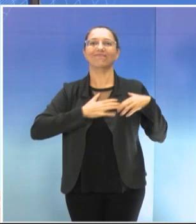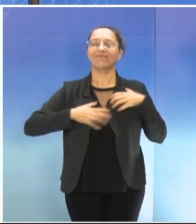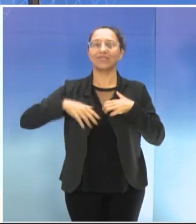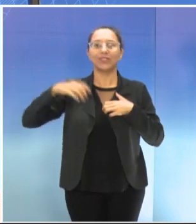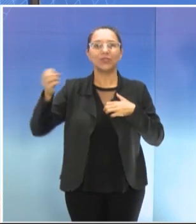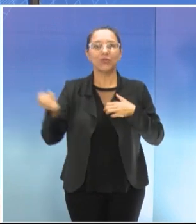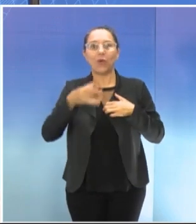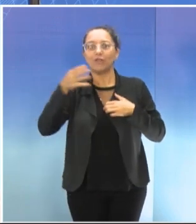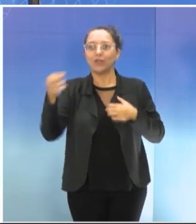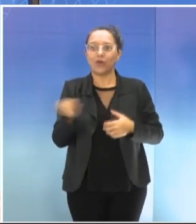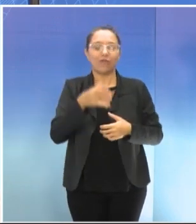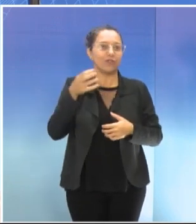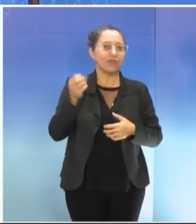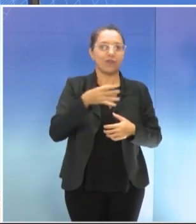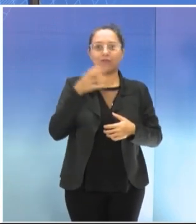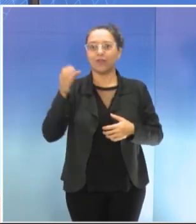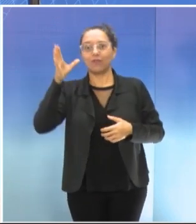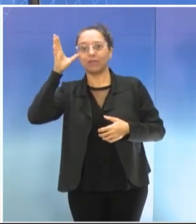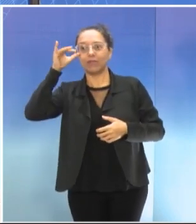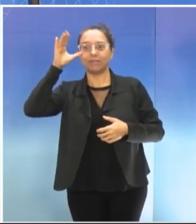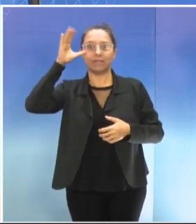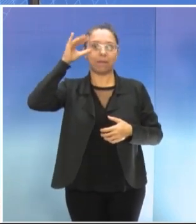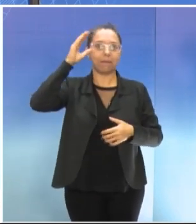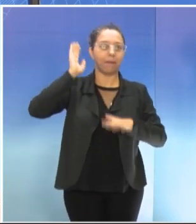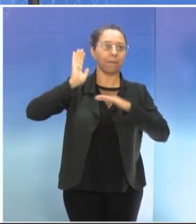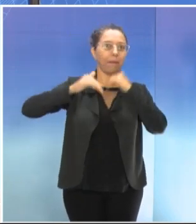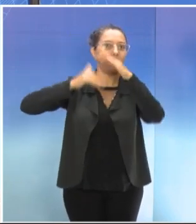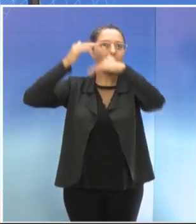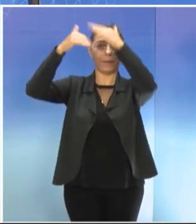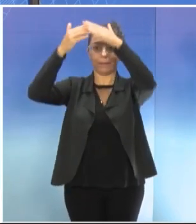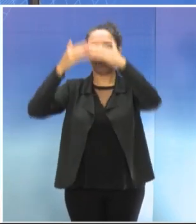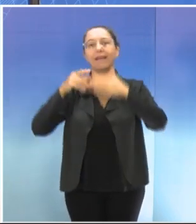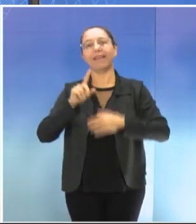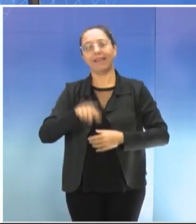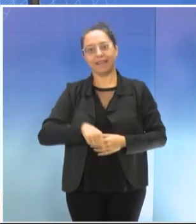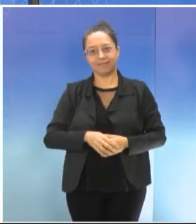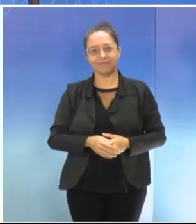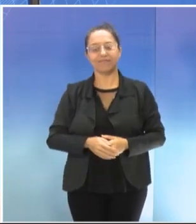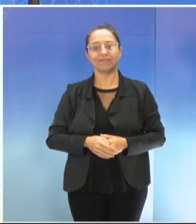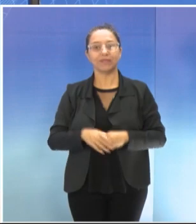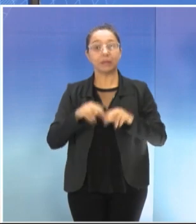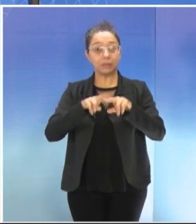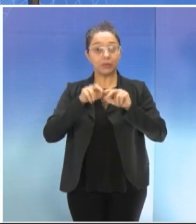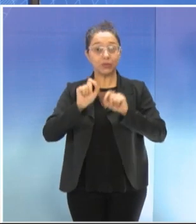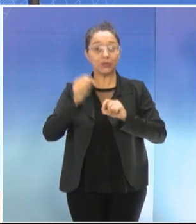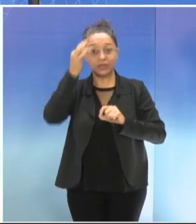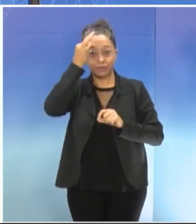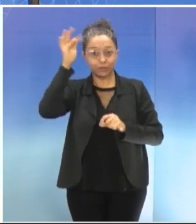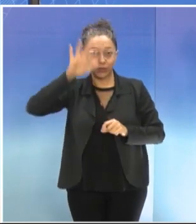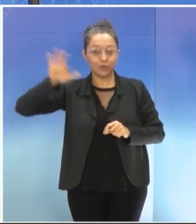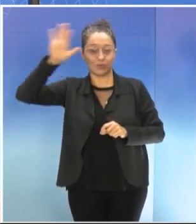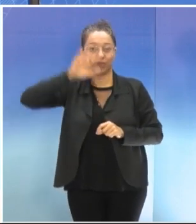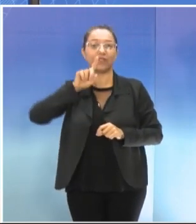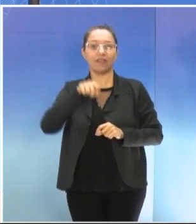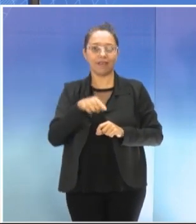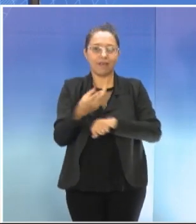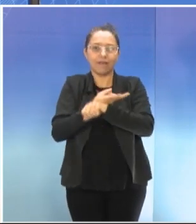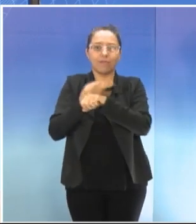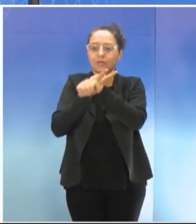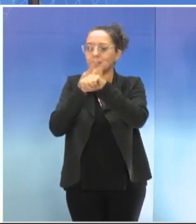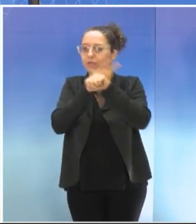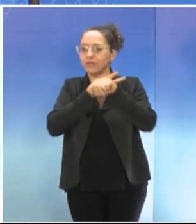e buscando novas respostas. O que move a filosofia é justamente o fato de você poder buscar